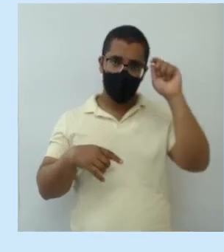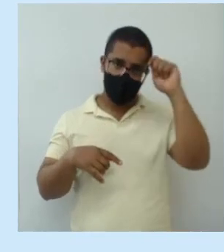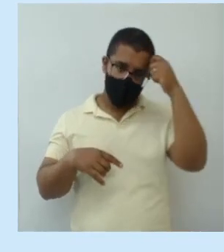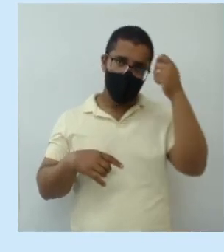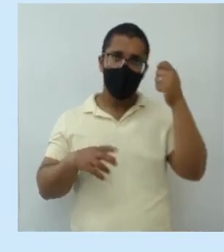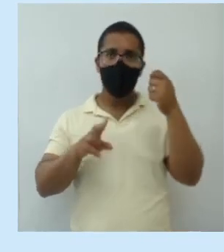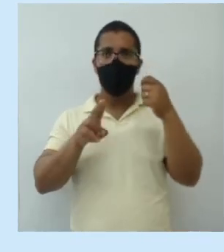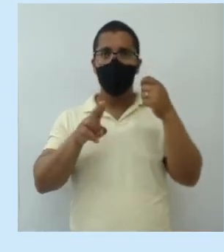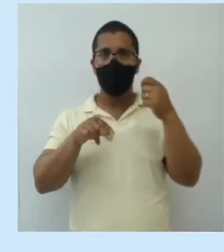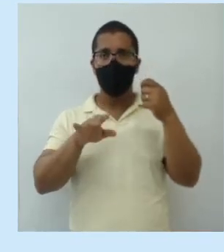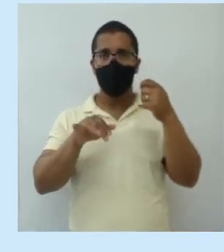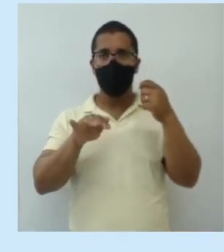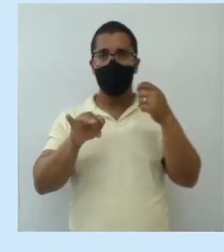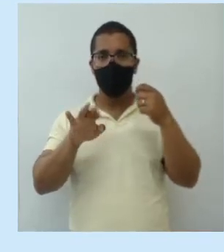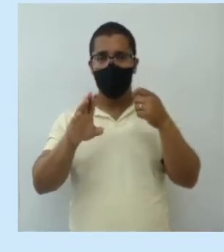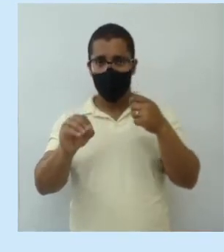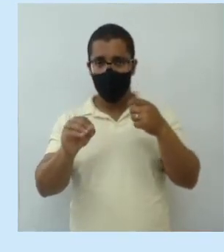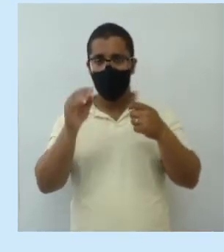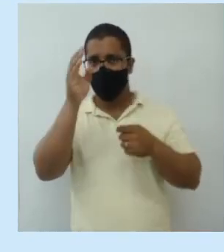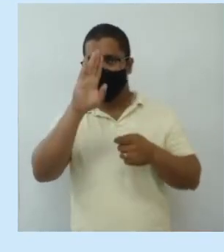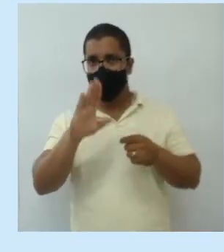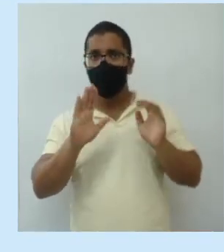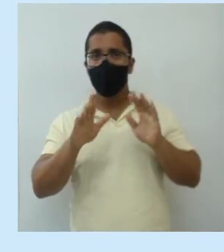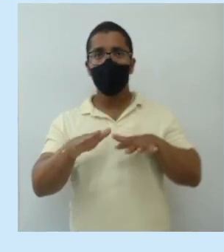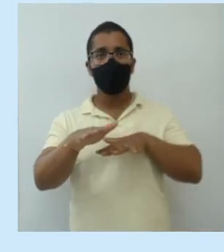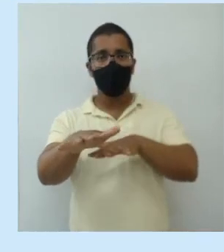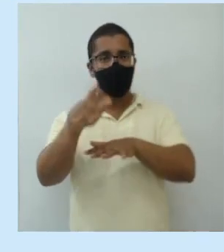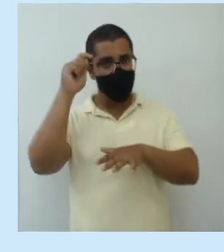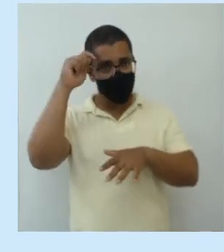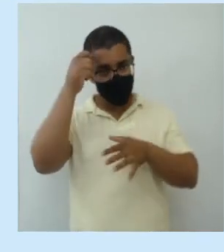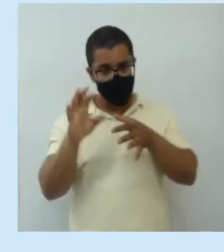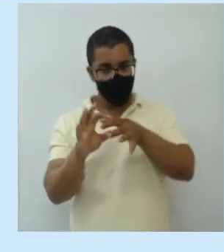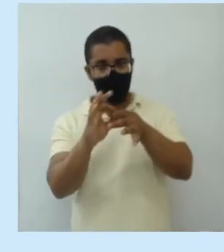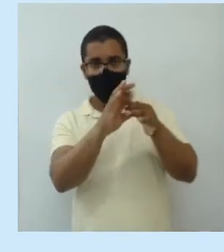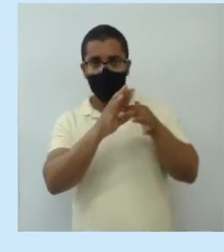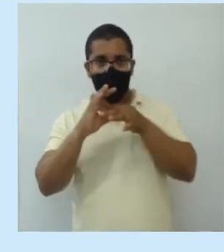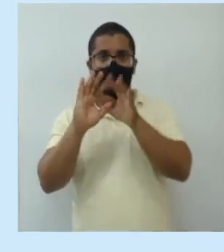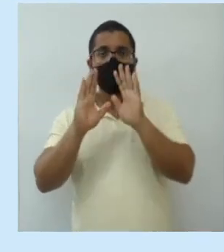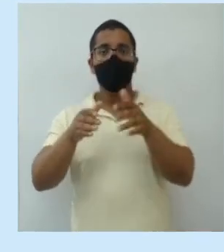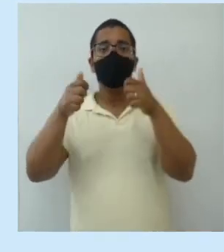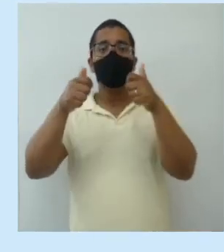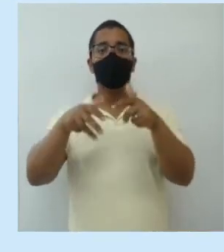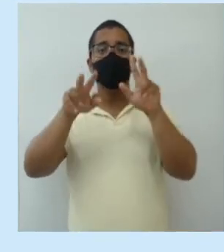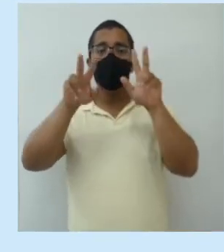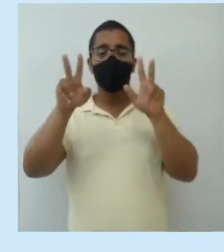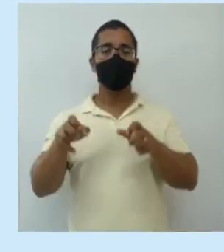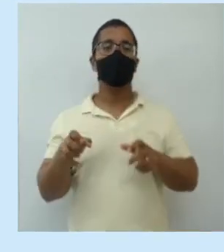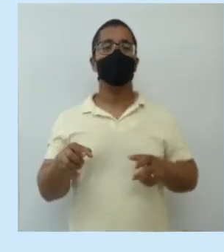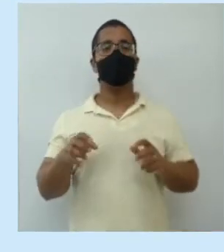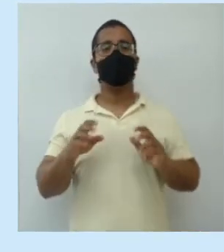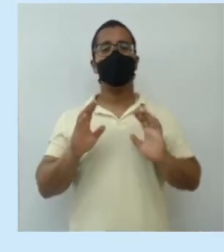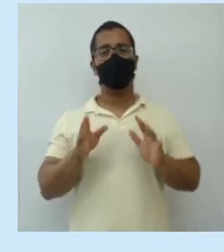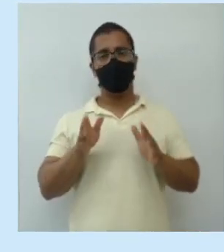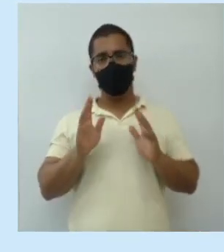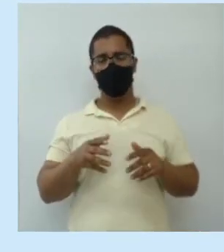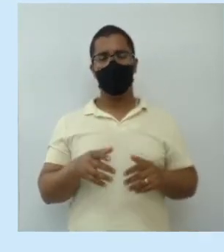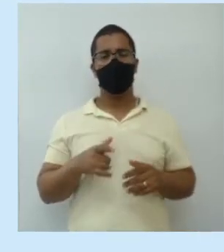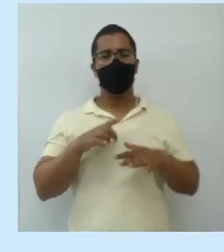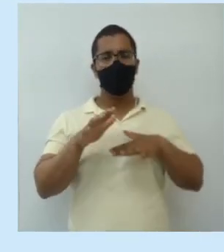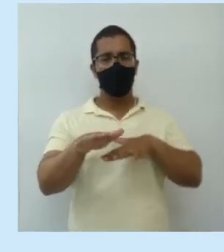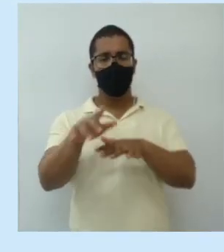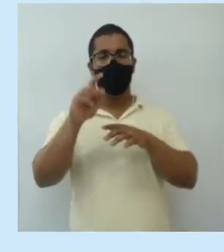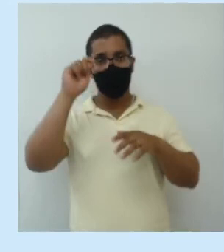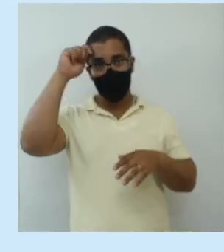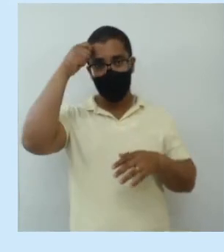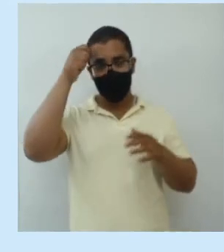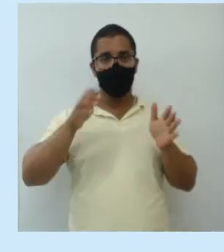o Movimento Negro Unificado, que nós já abordamos, né, quando discutimos a questão do movimento